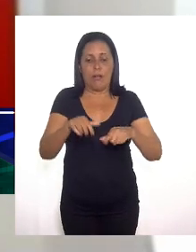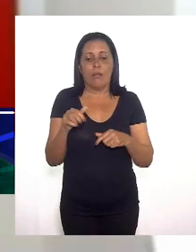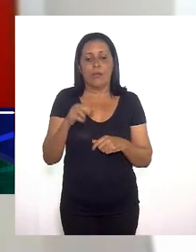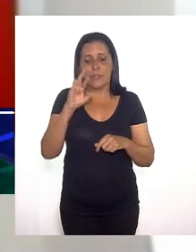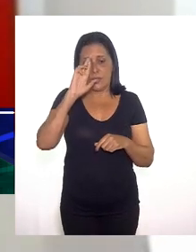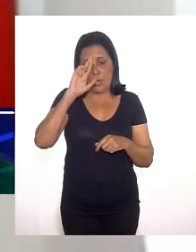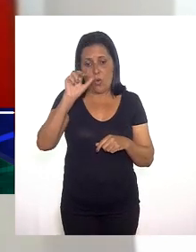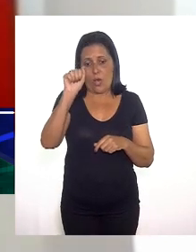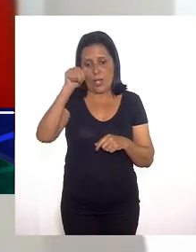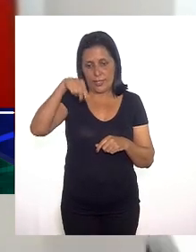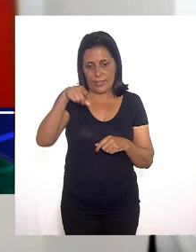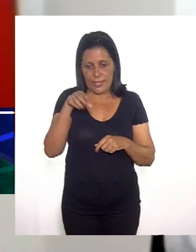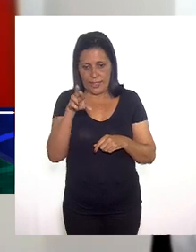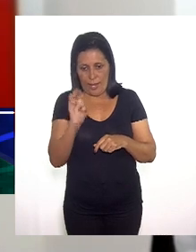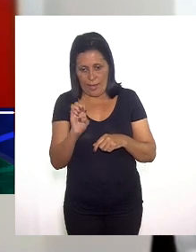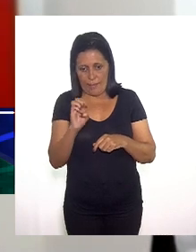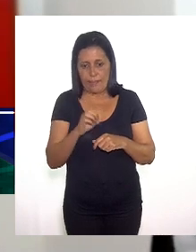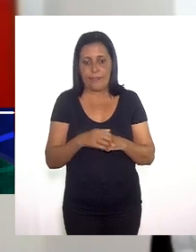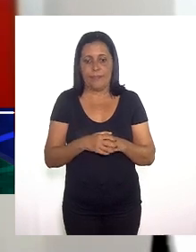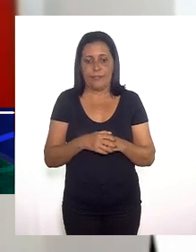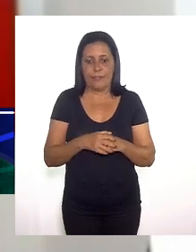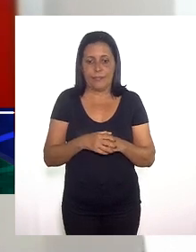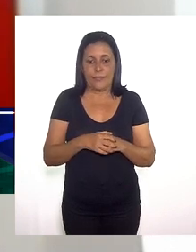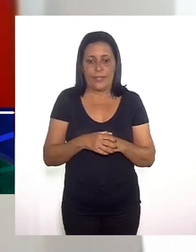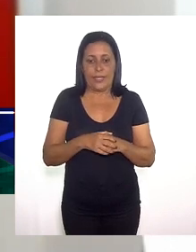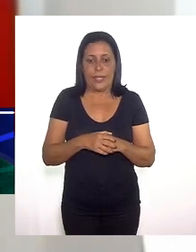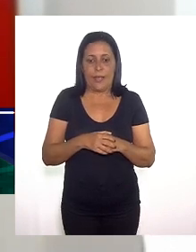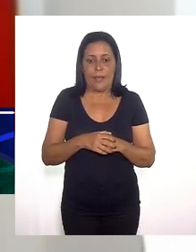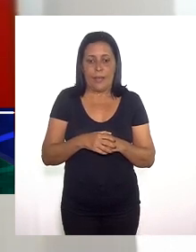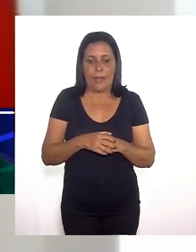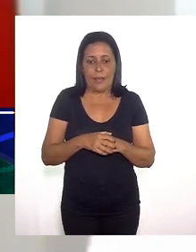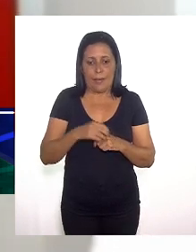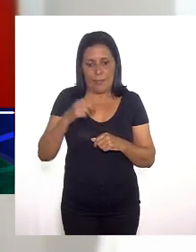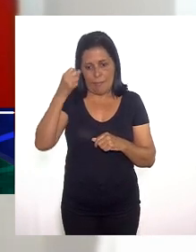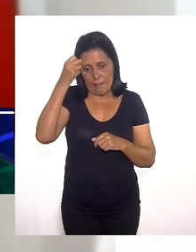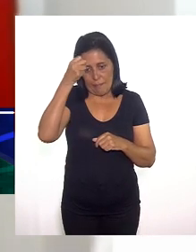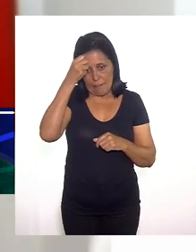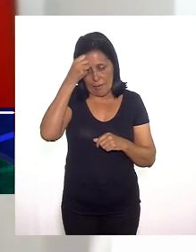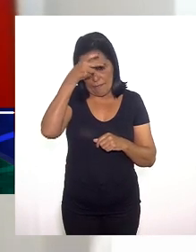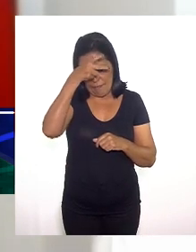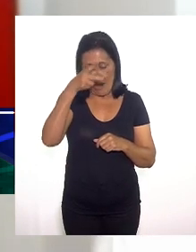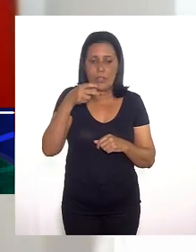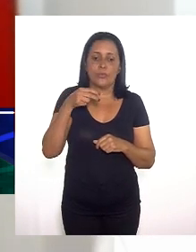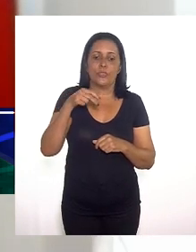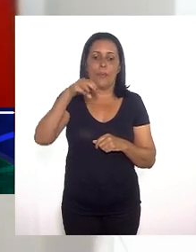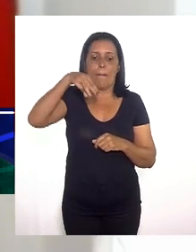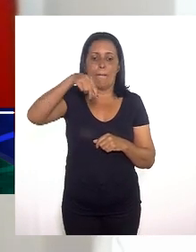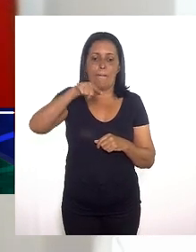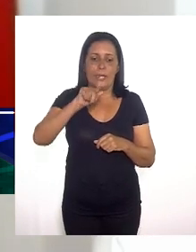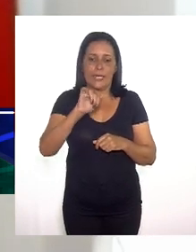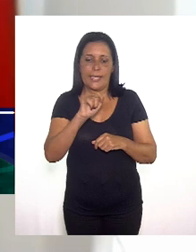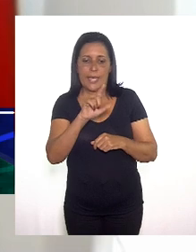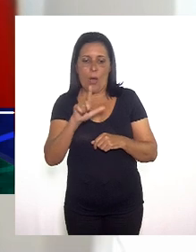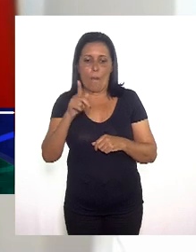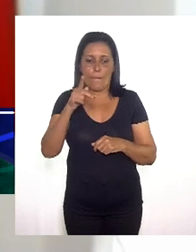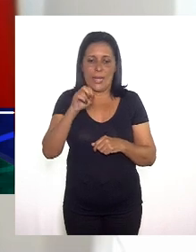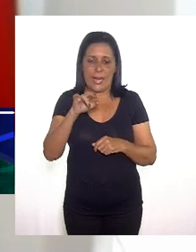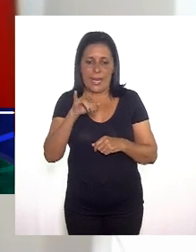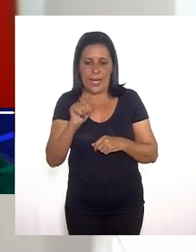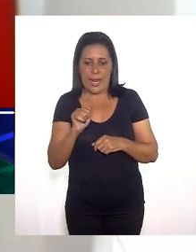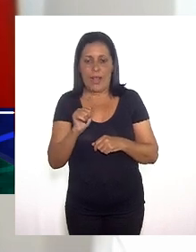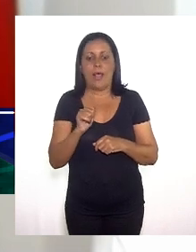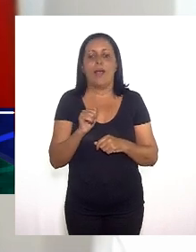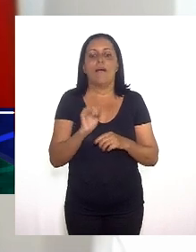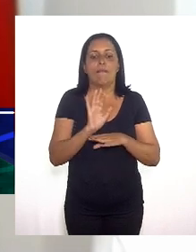Pinto de Afonseca, André Português, prefeito do município de Miguel Pereira, participante da Comissão de Normas Internas e Proporções Externas, favorável,